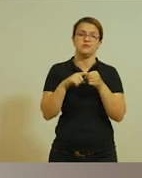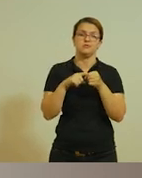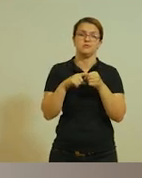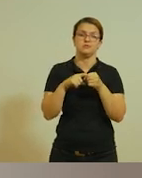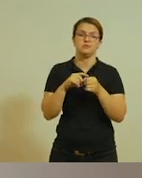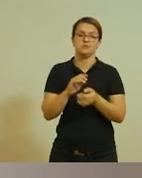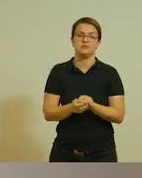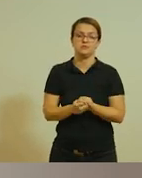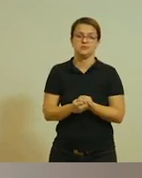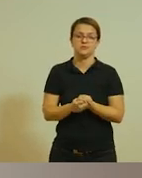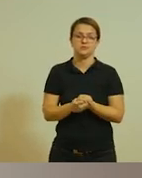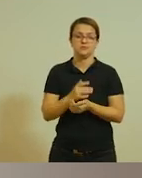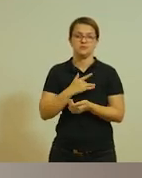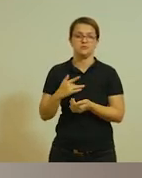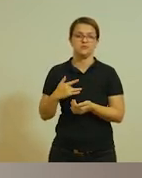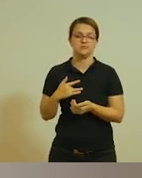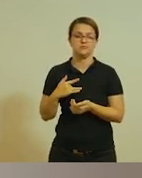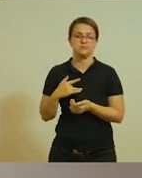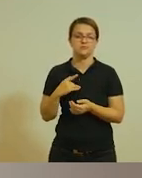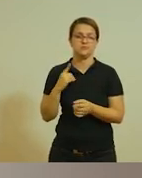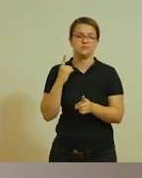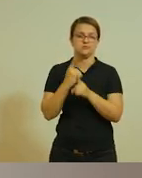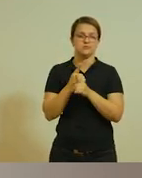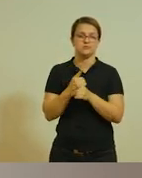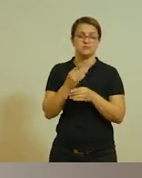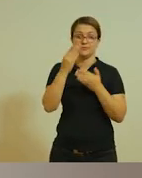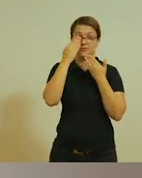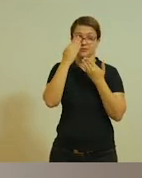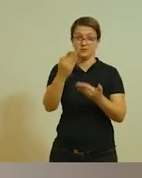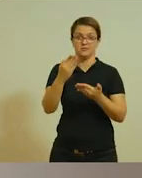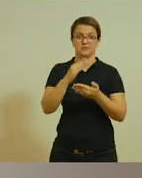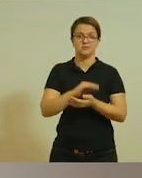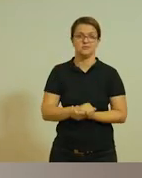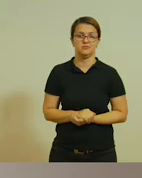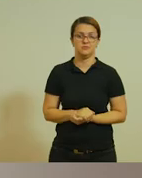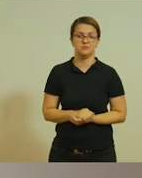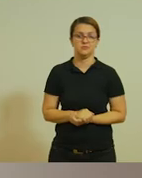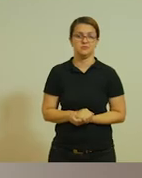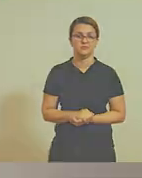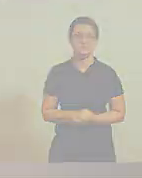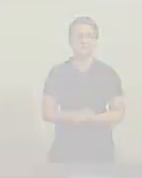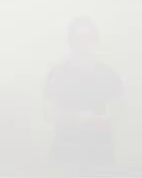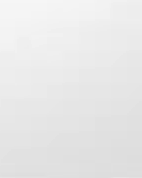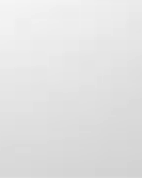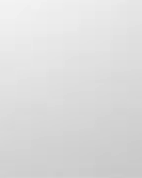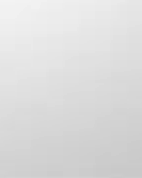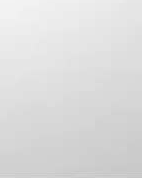saúde e a gente vai se encontrar em breve, tá bom? Obrigada, pessoal.